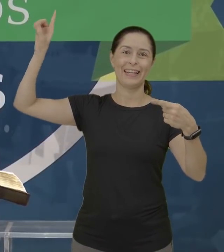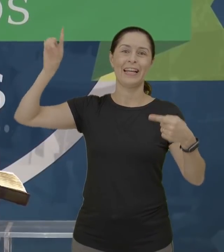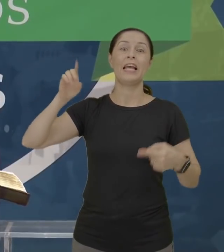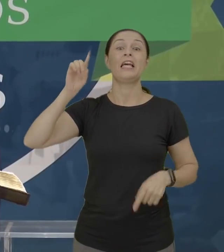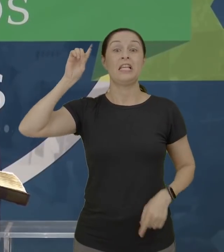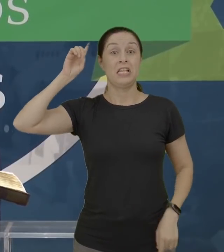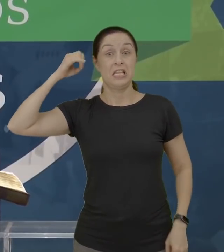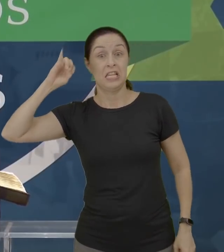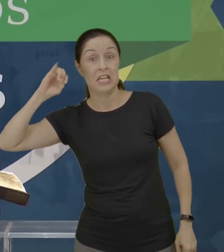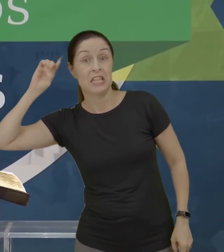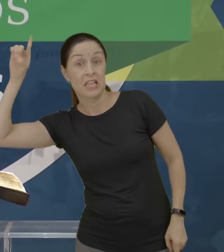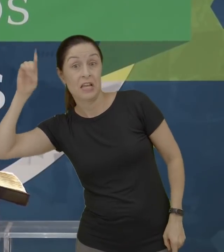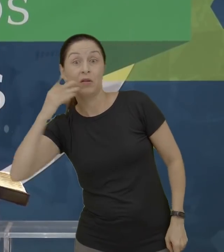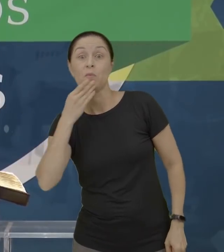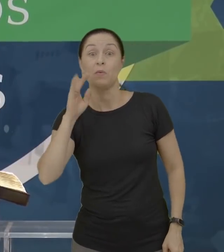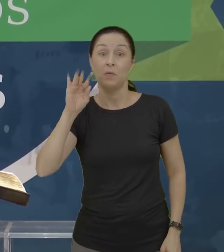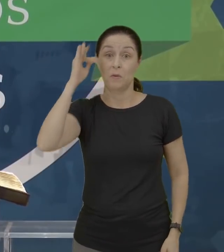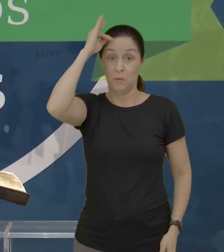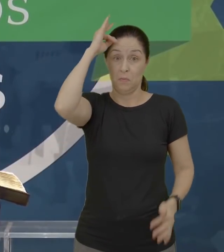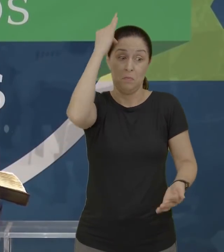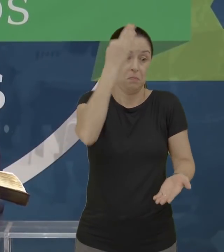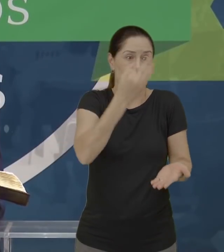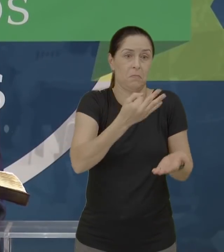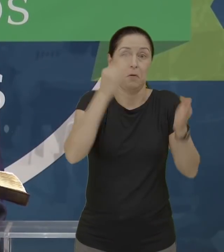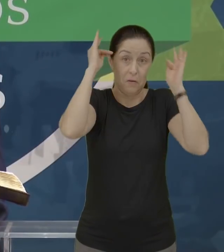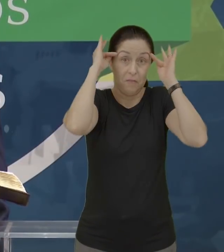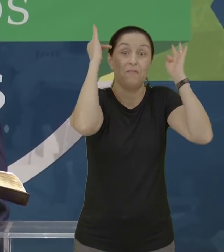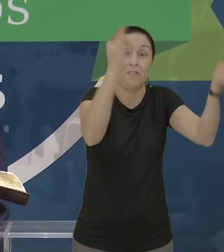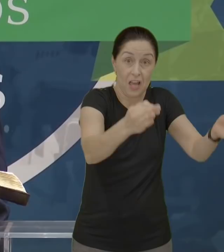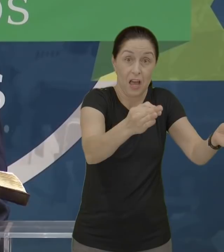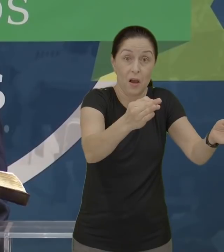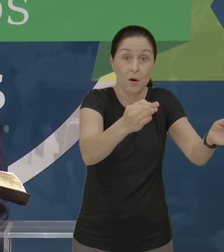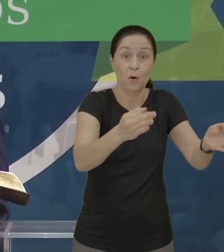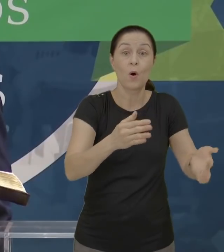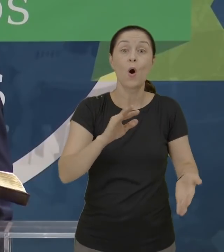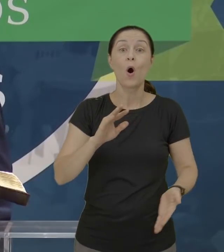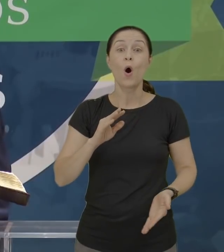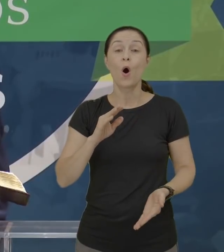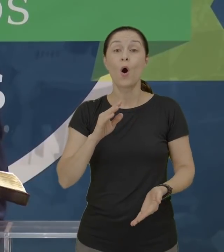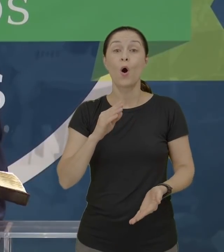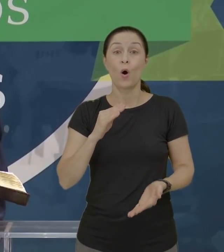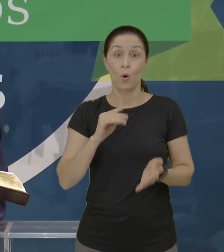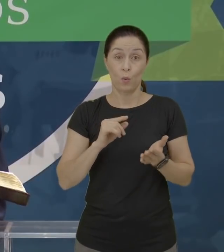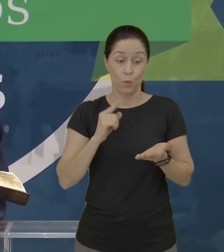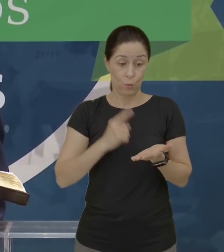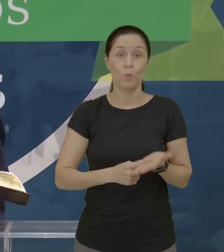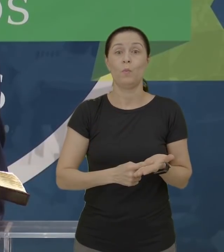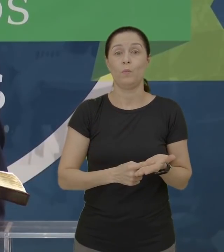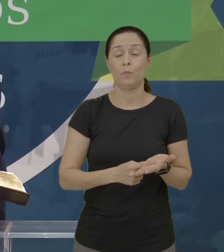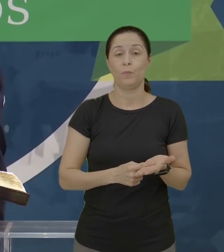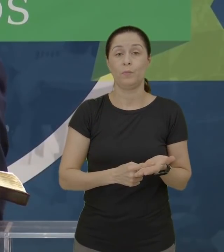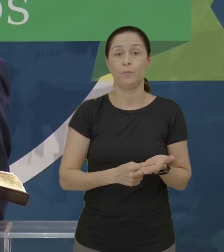prometeu, Ele é fiel para cumprir. Segunda coisa imutável, que não pode mudar. Primeira é a promessa, segunda é